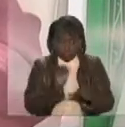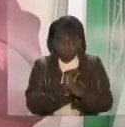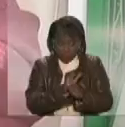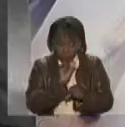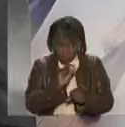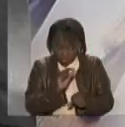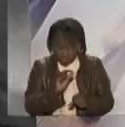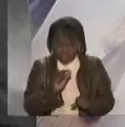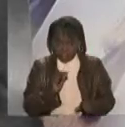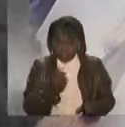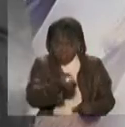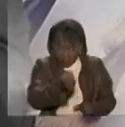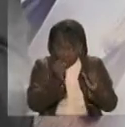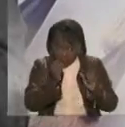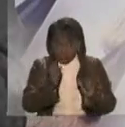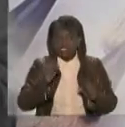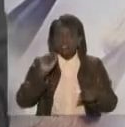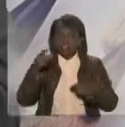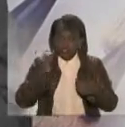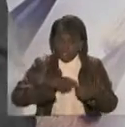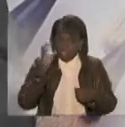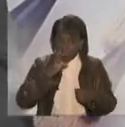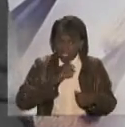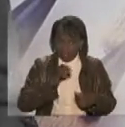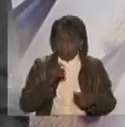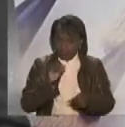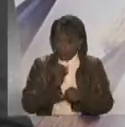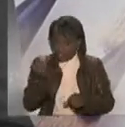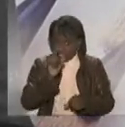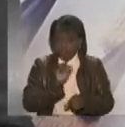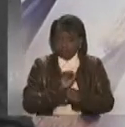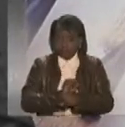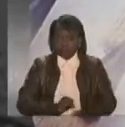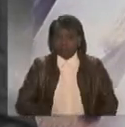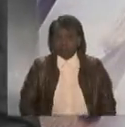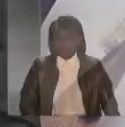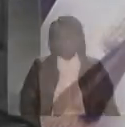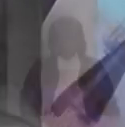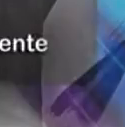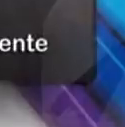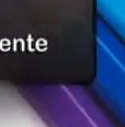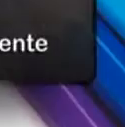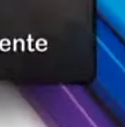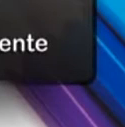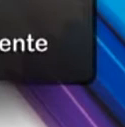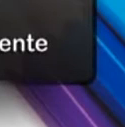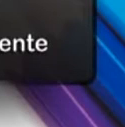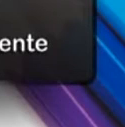Verdade. segurar um pouquinho, segura nesse ritmo, a gente volta já já, não sai daí não.